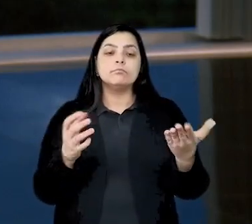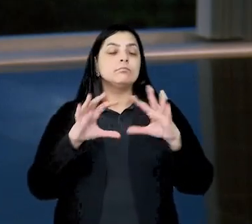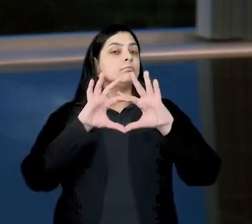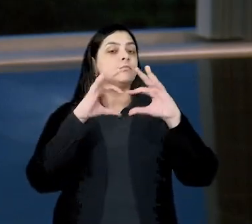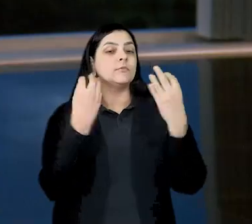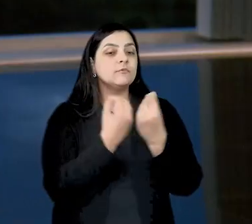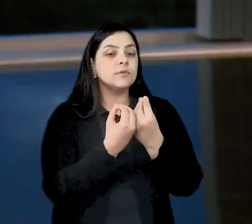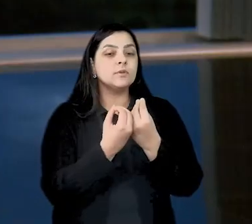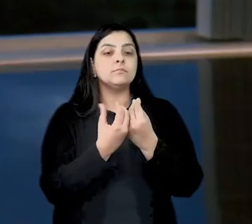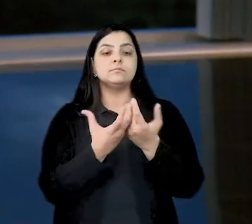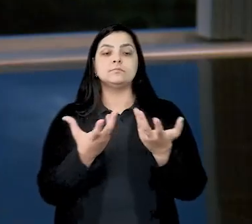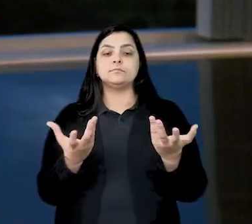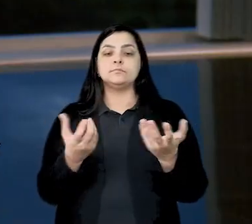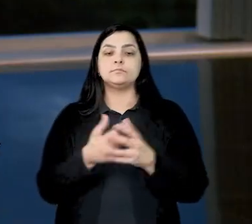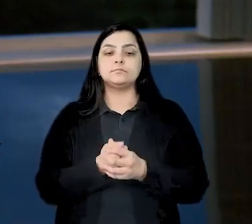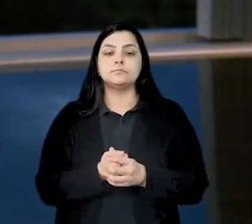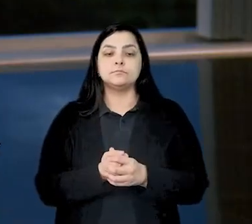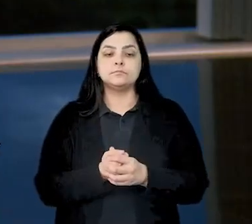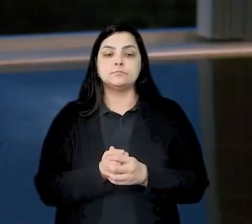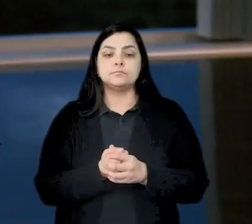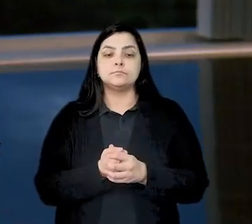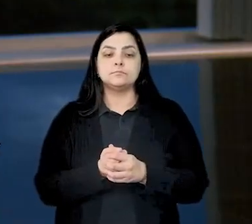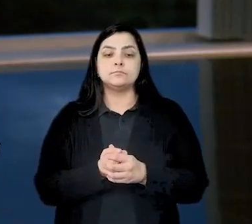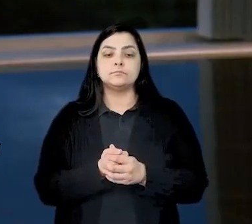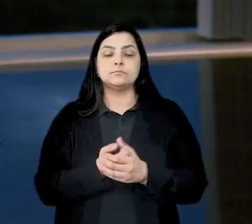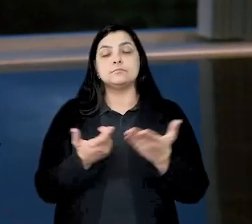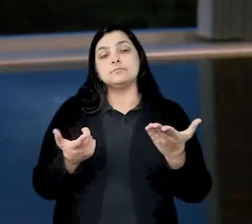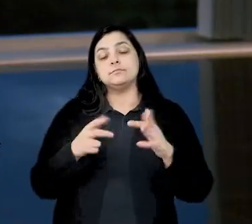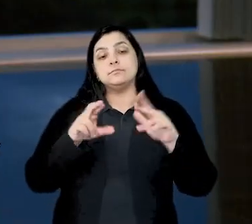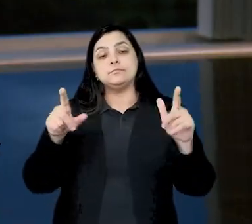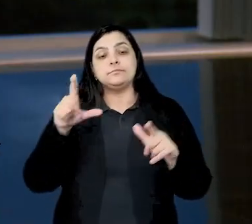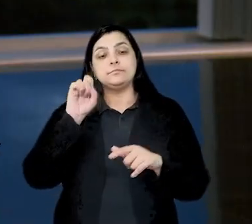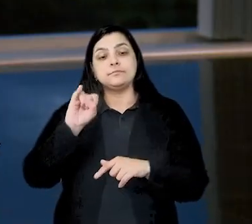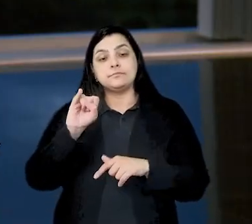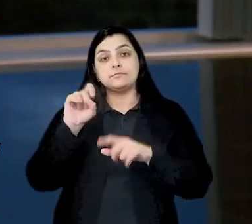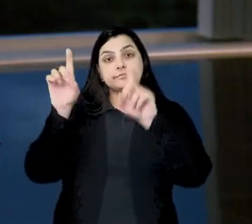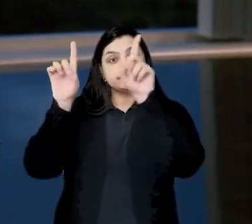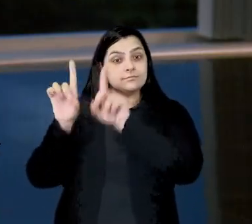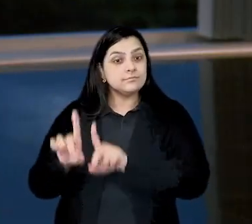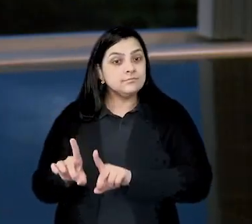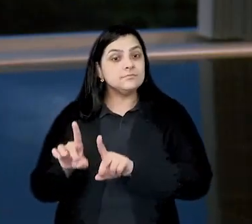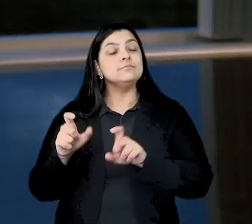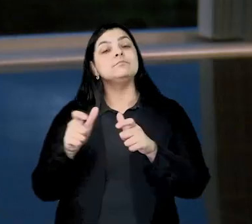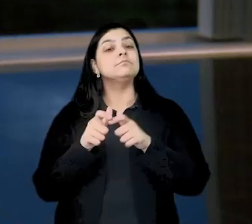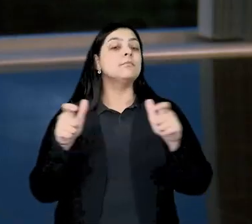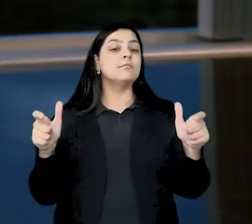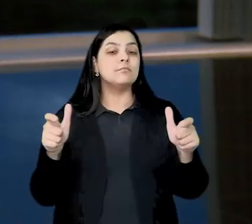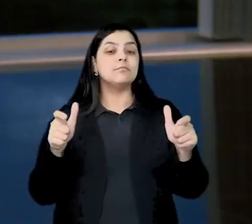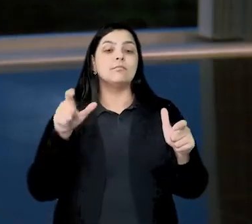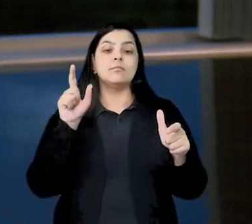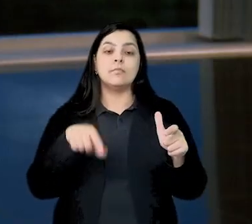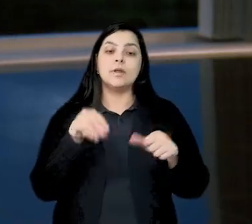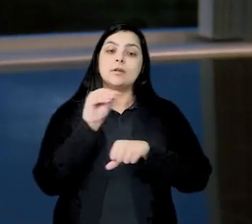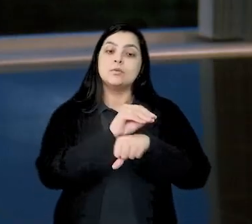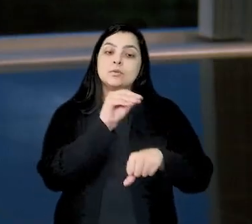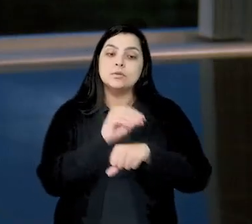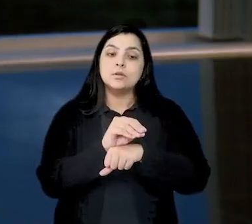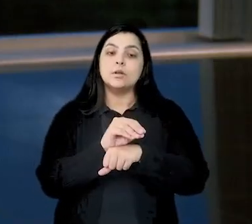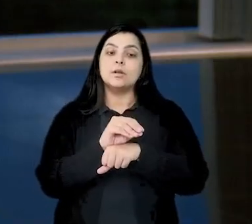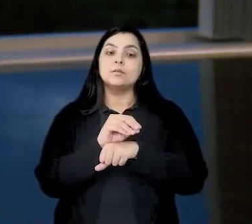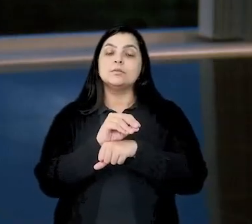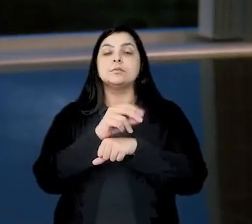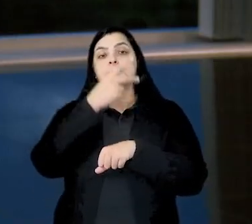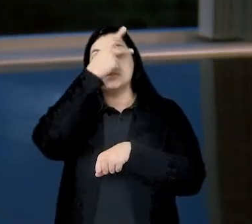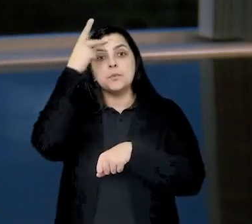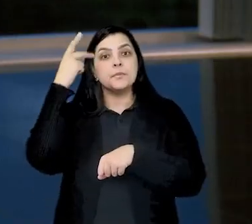a família às vezes, porque tem uma deficiência, a maioria é cuidada por